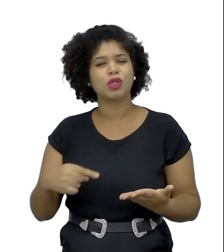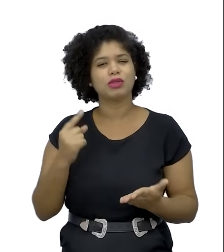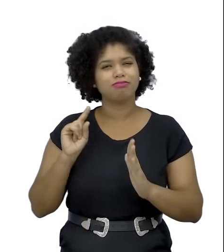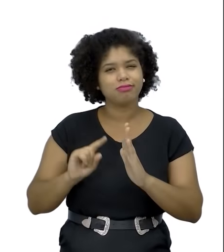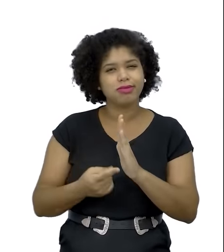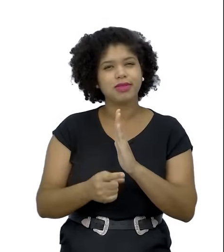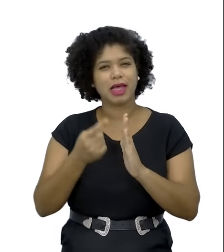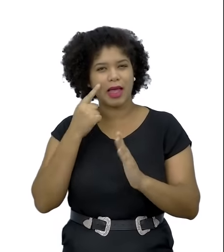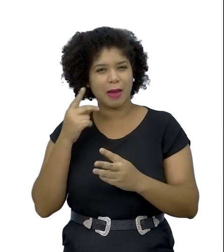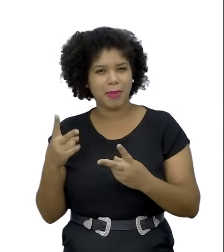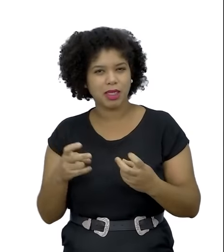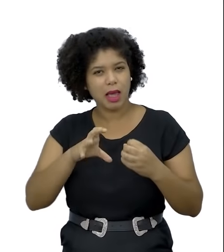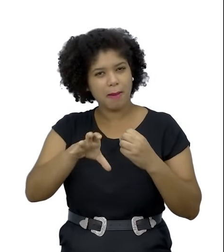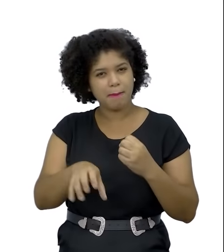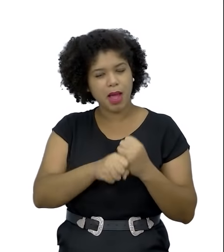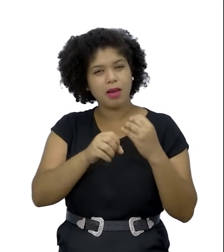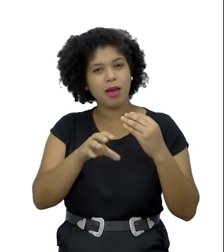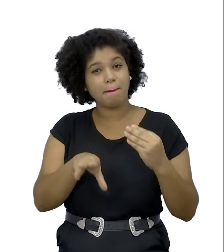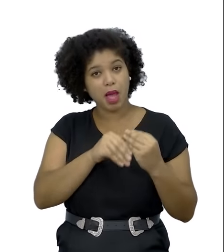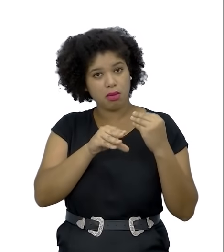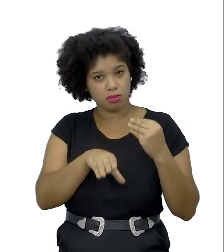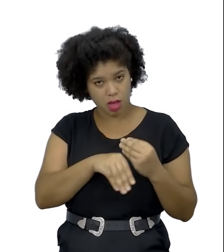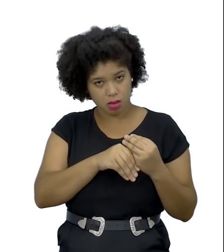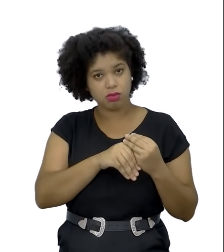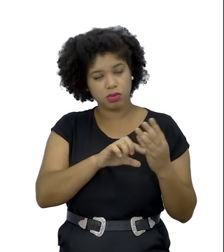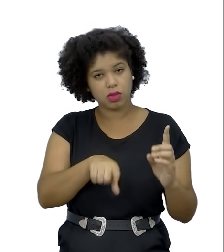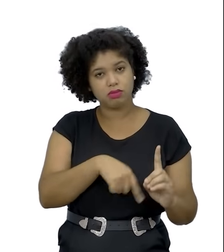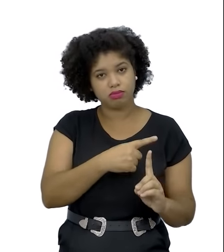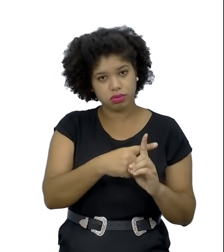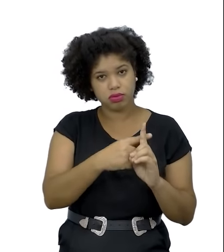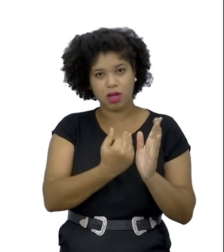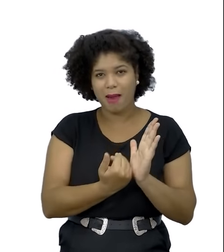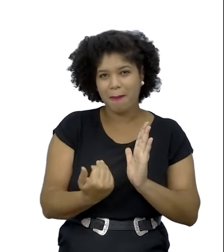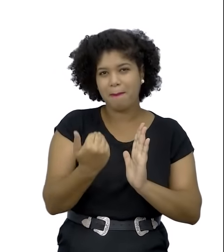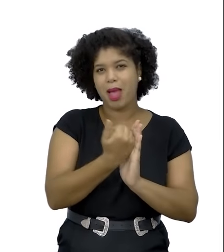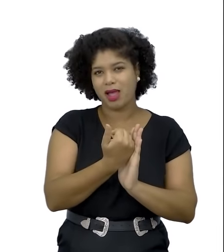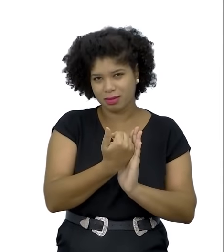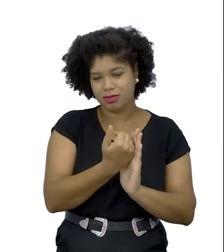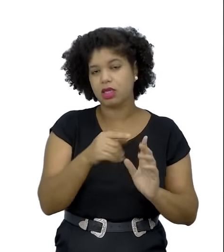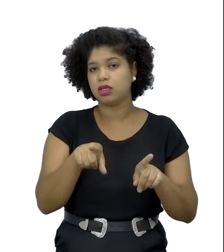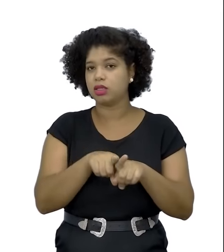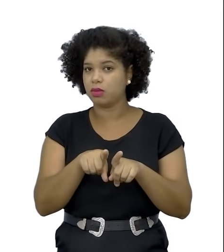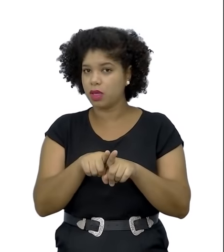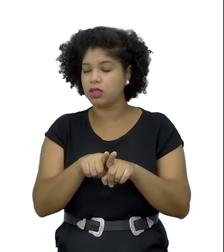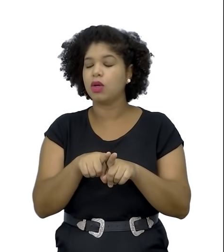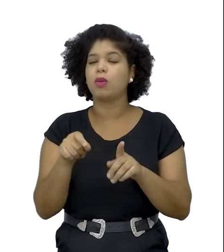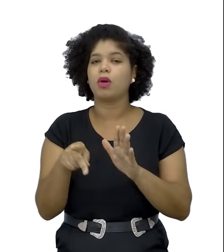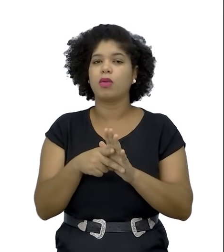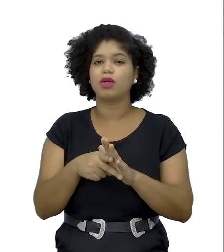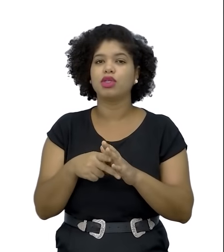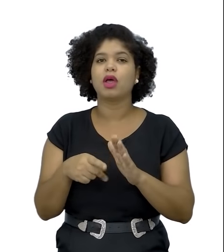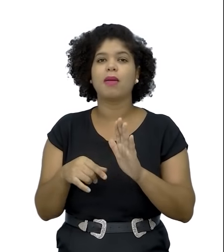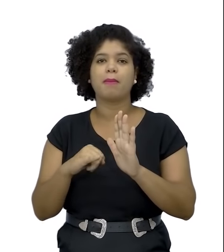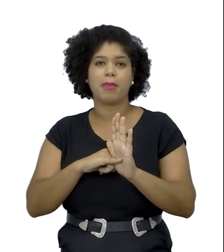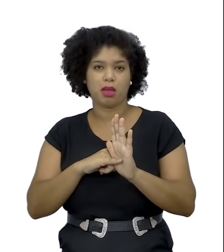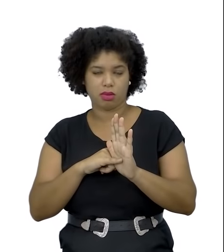ao campo aditivo, que compreende a adição e a subtração, envolvendo significados